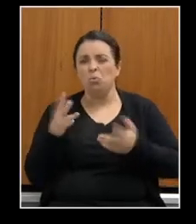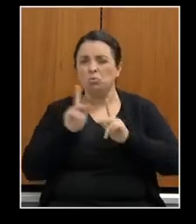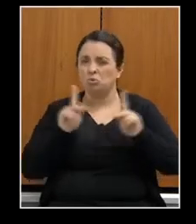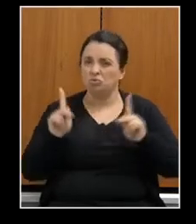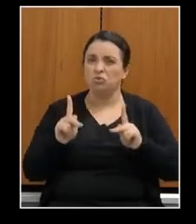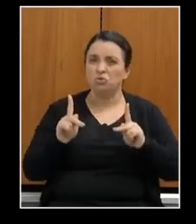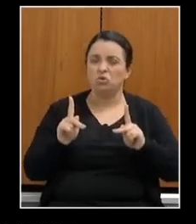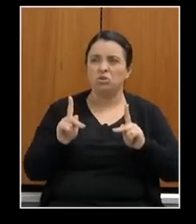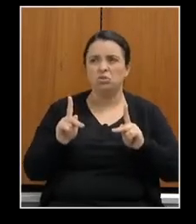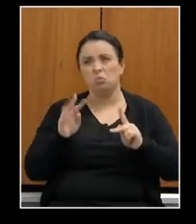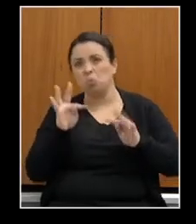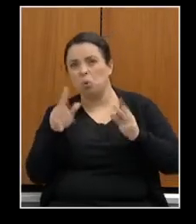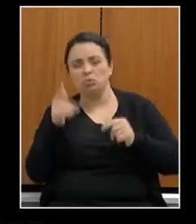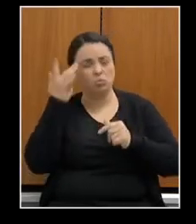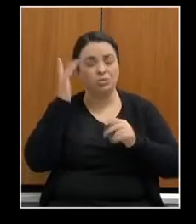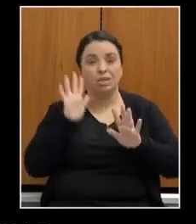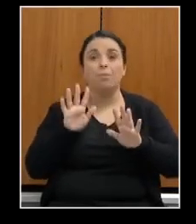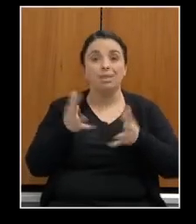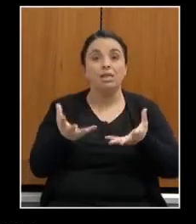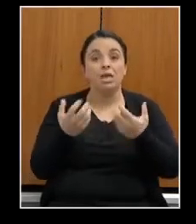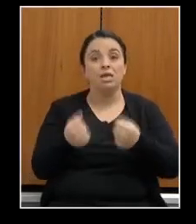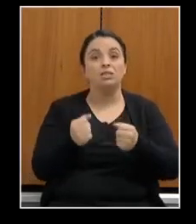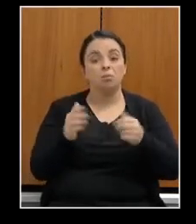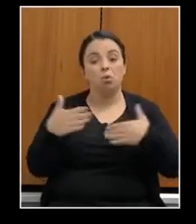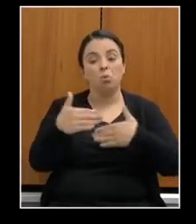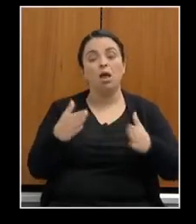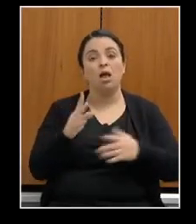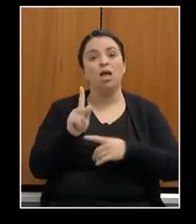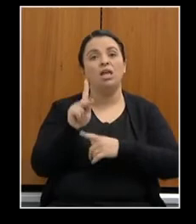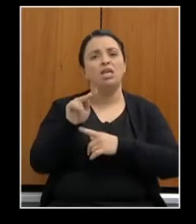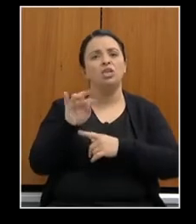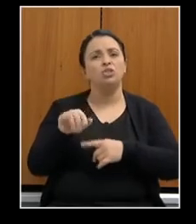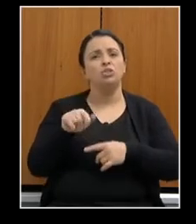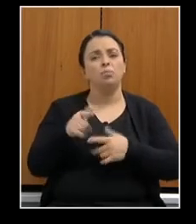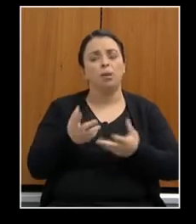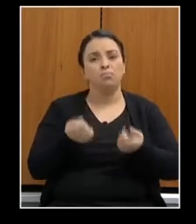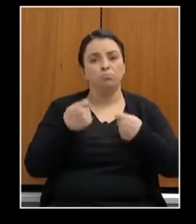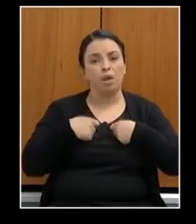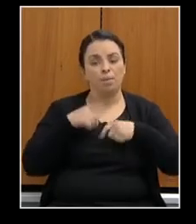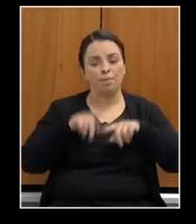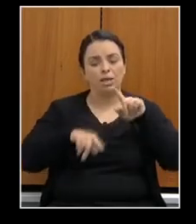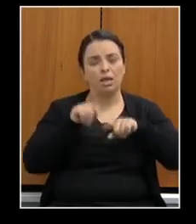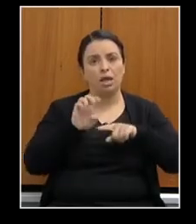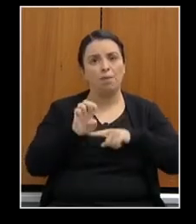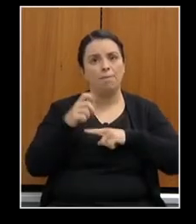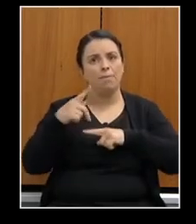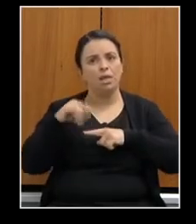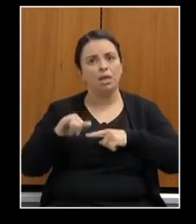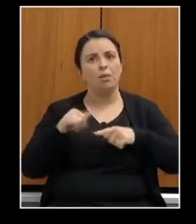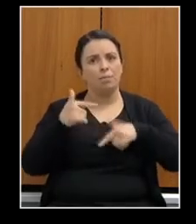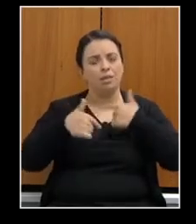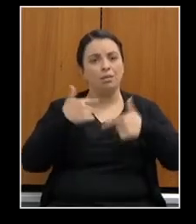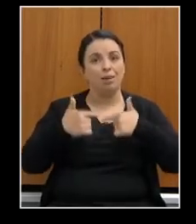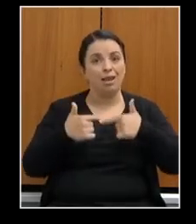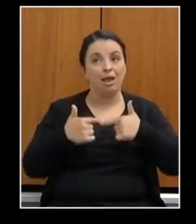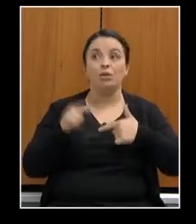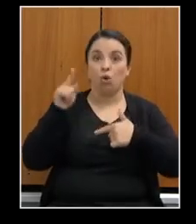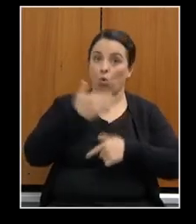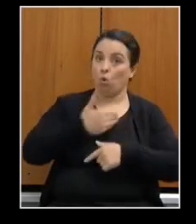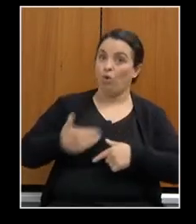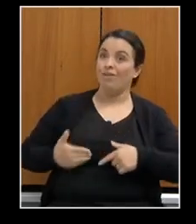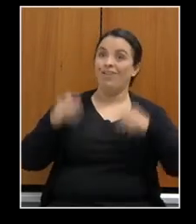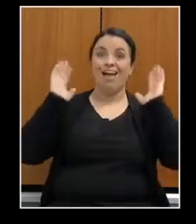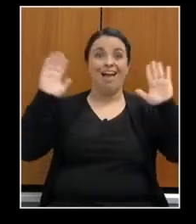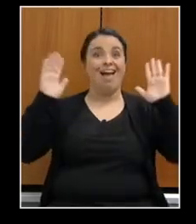receberam para trabalhar né para o retorno presencial das atividades que foi euforicamente comemorado pelo governo do Estado